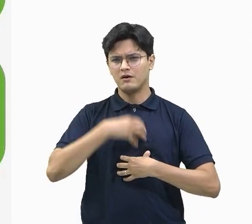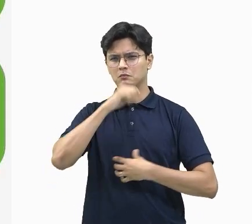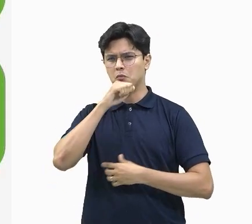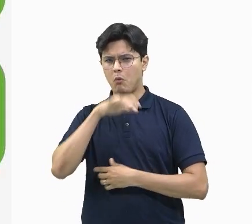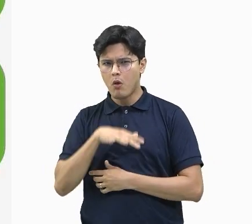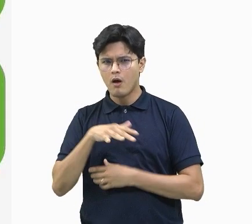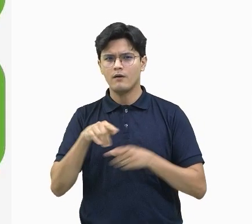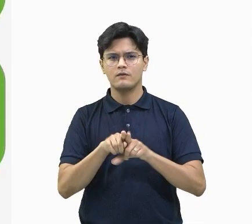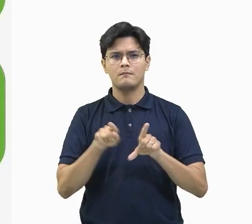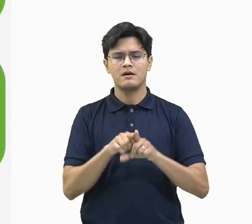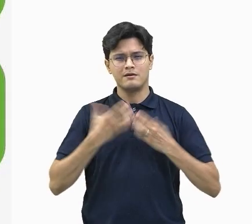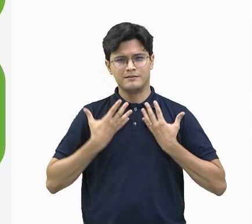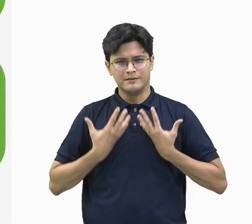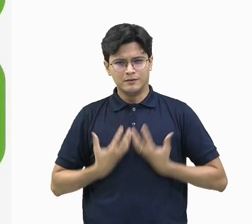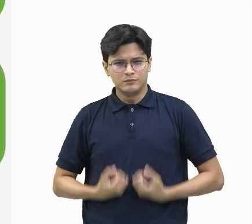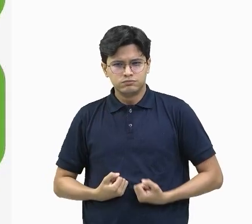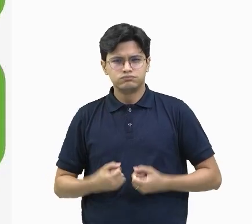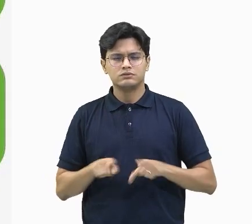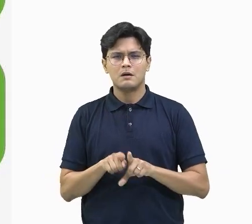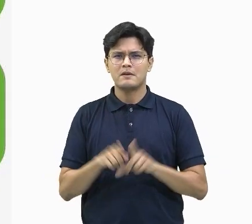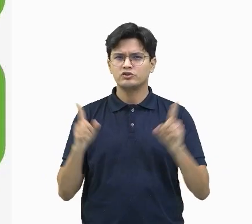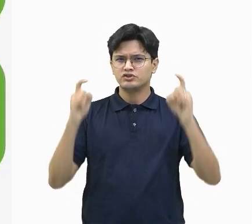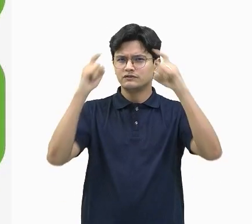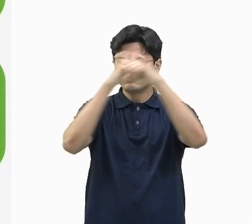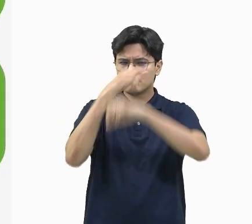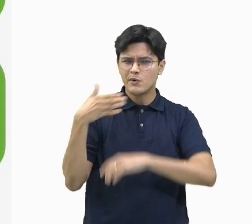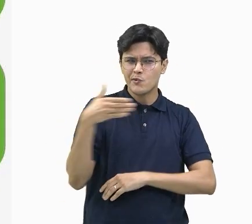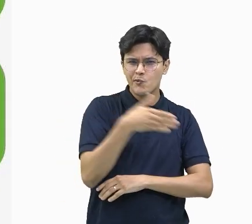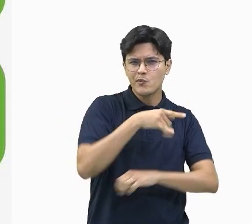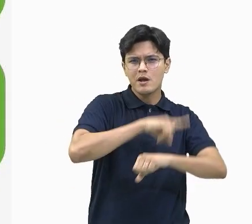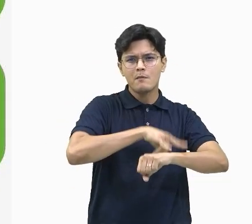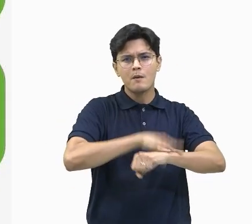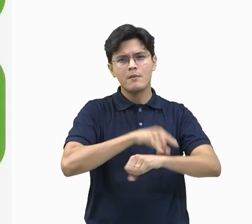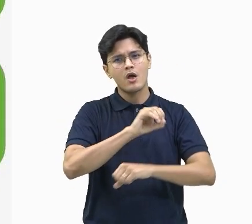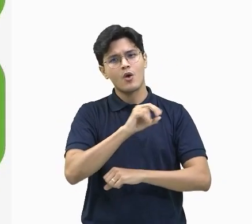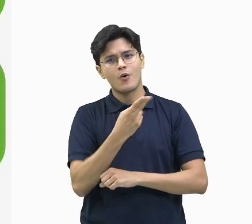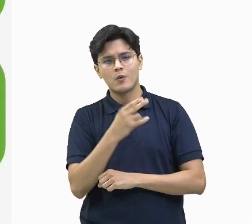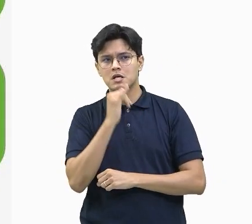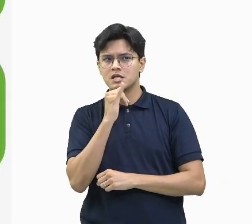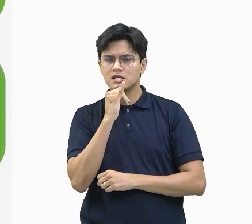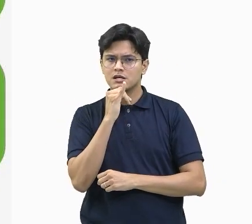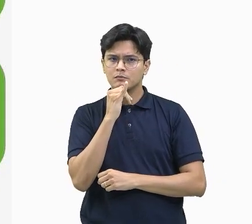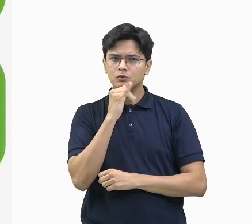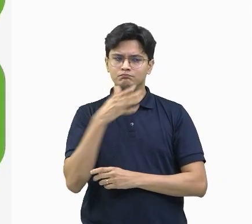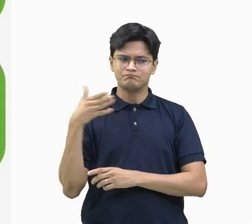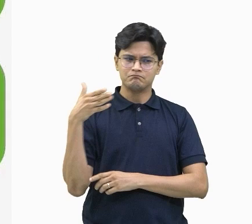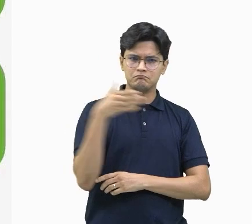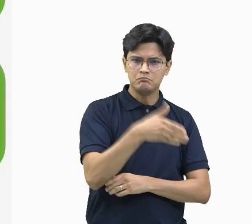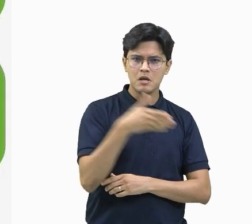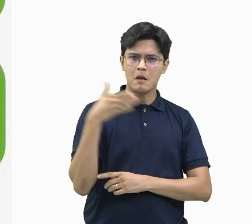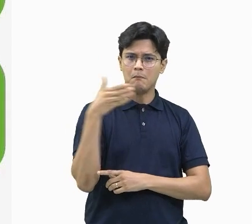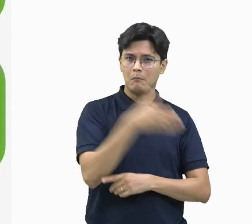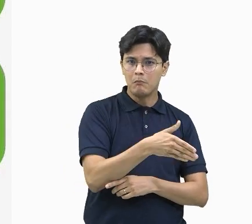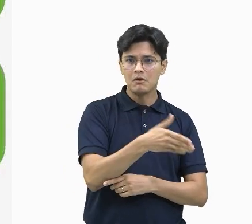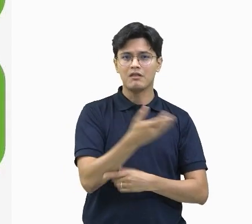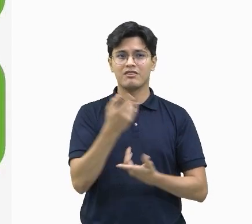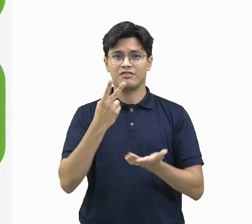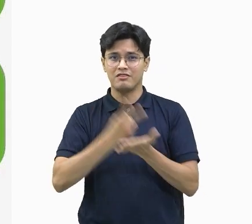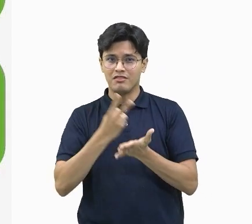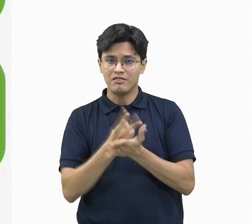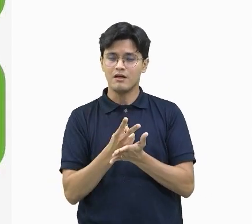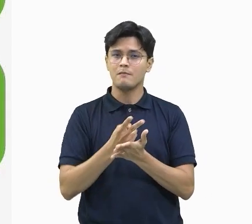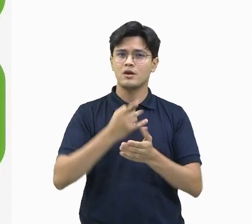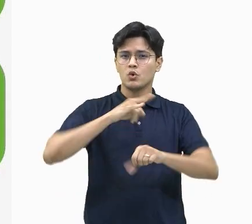pode apresentar dificuldades de ir ao banheiro ou o seu oposto, né, talvez diarreia.